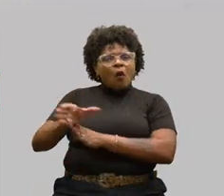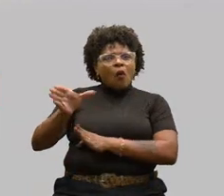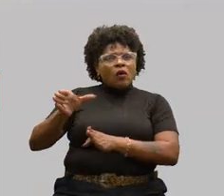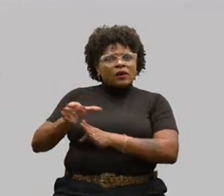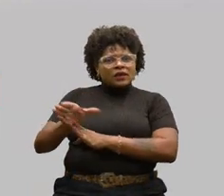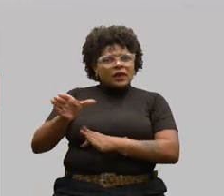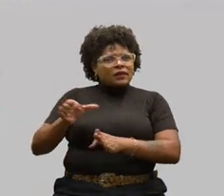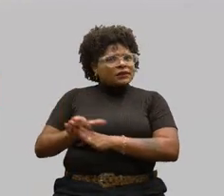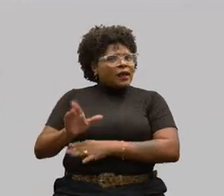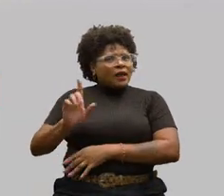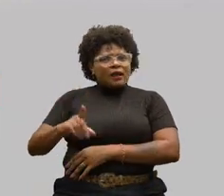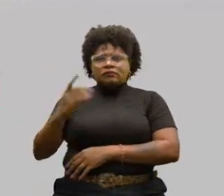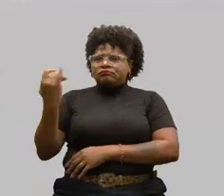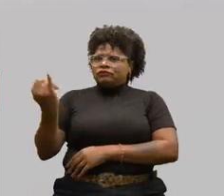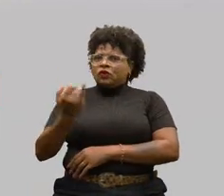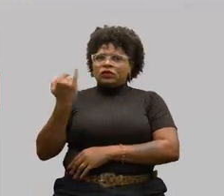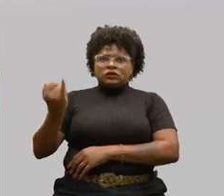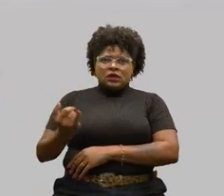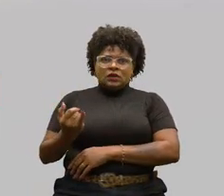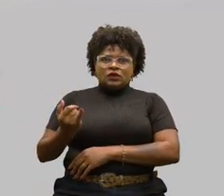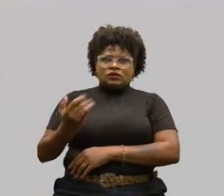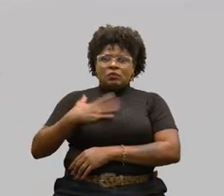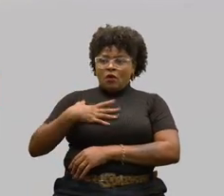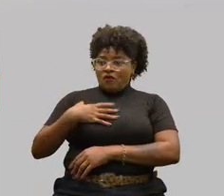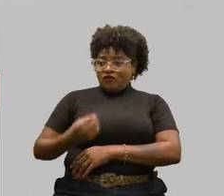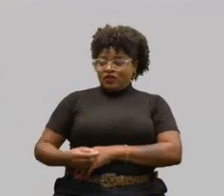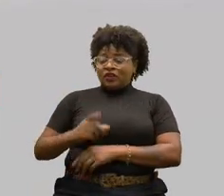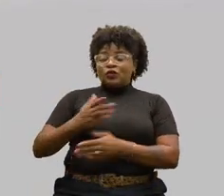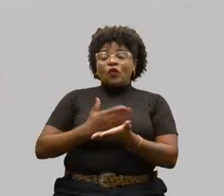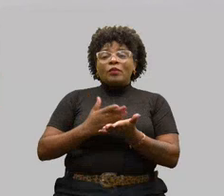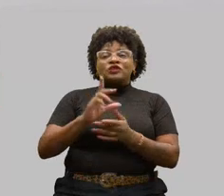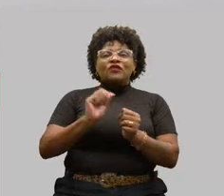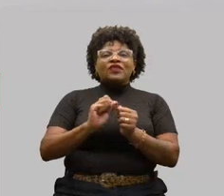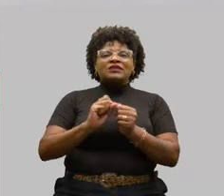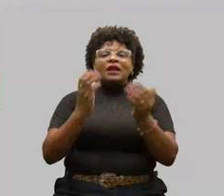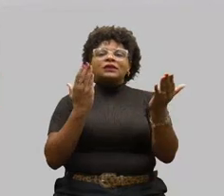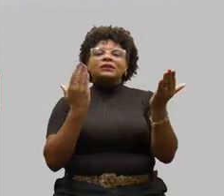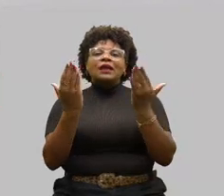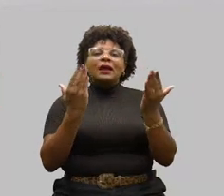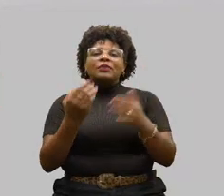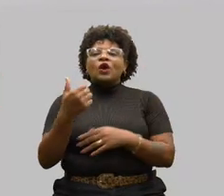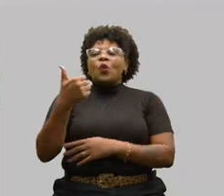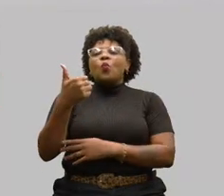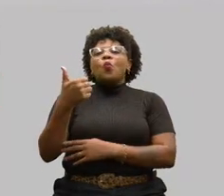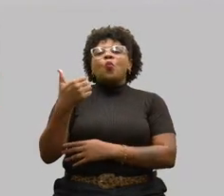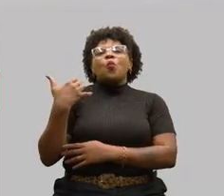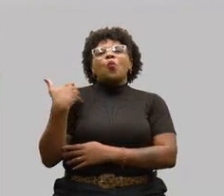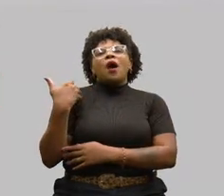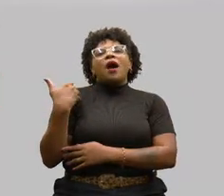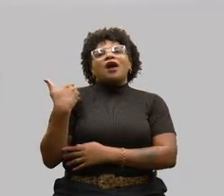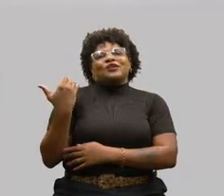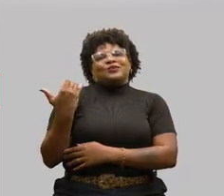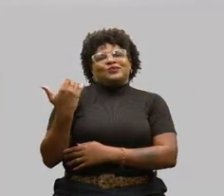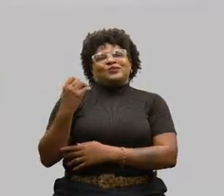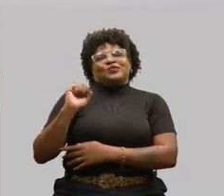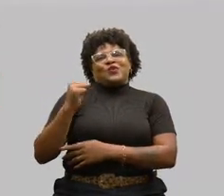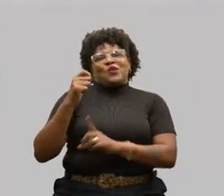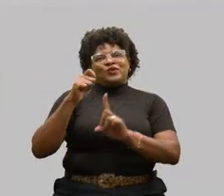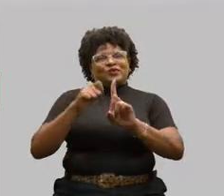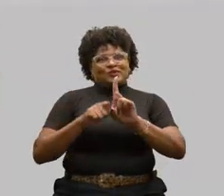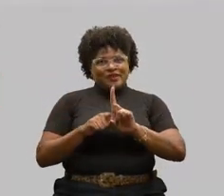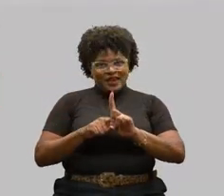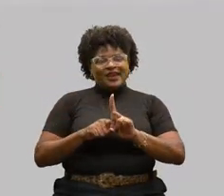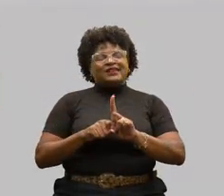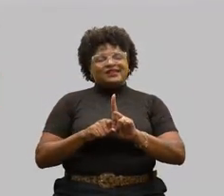Gabriel Faz terapia desde um ano e 8 meses eu abri mão de muita coisa na minha vida para trazê-lo aqui em Belo Horizonte para fazer